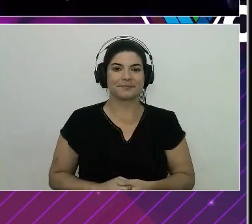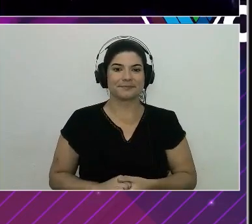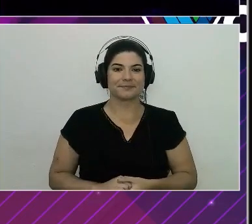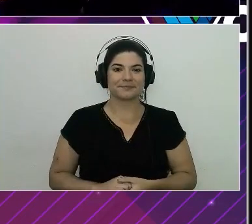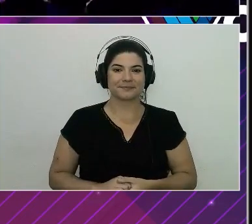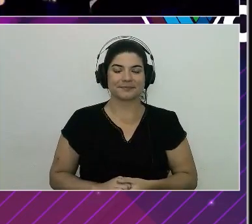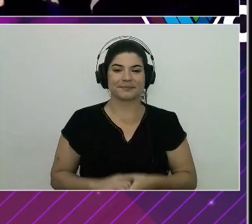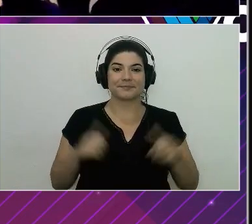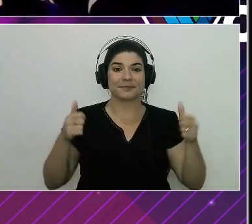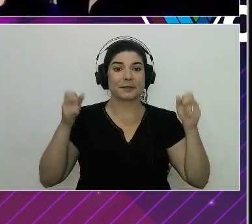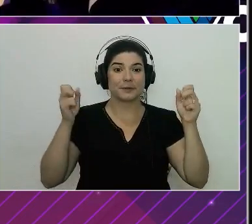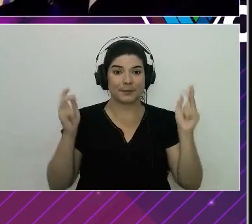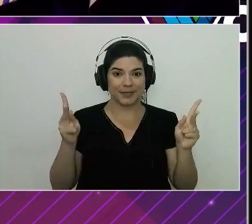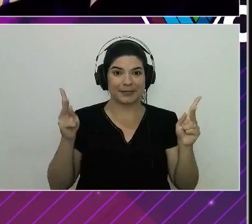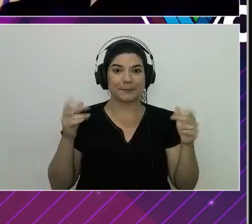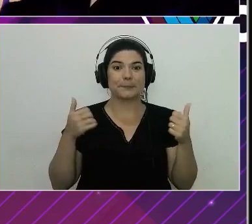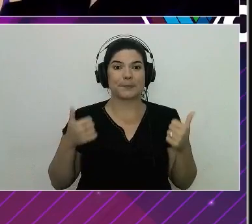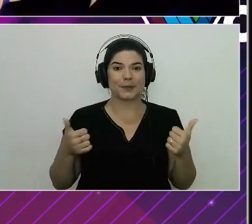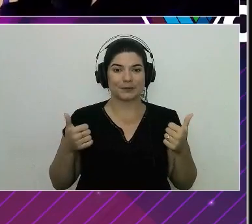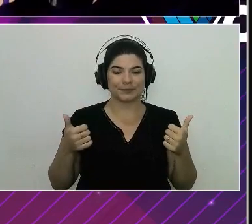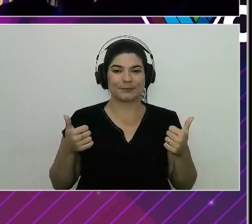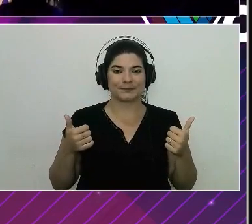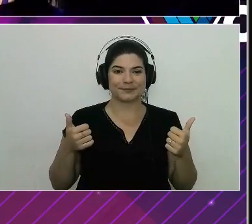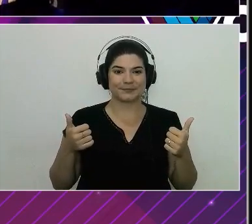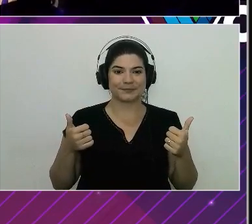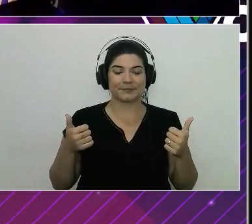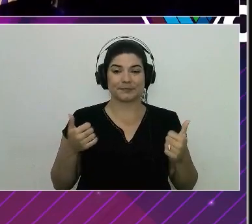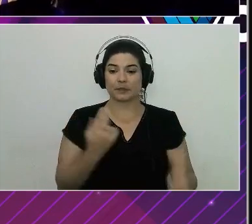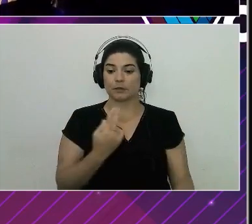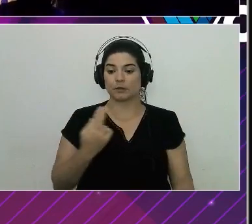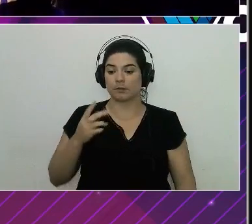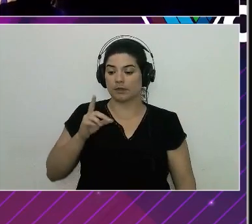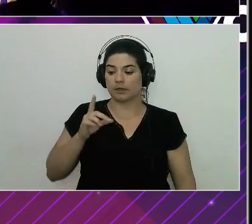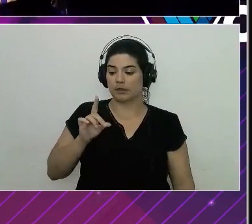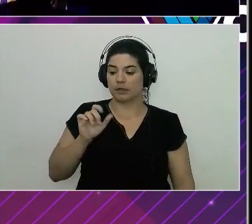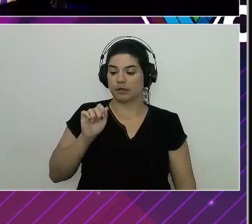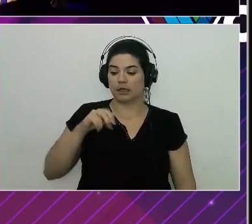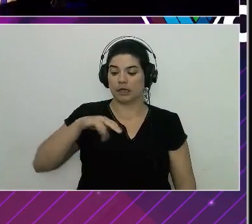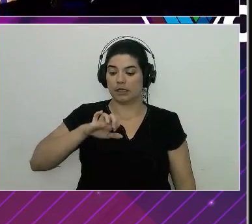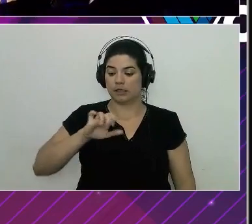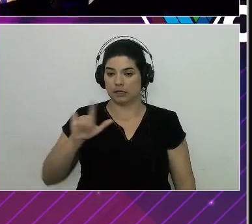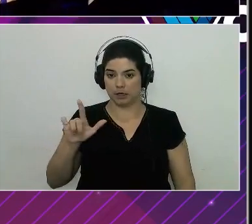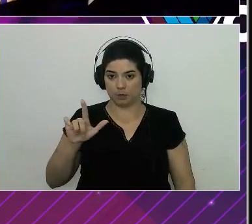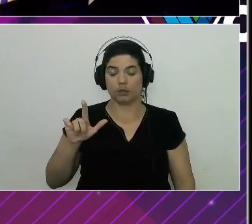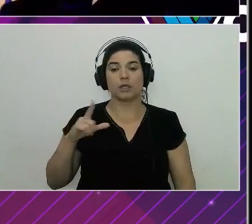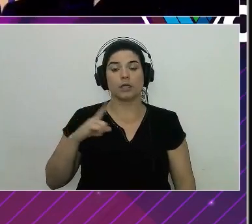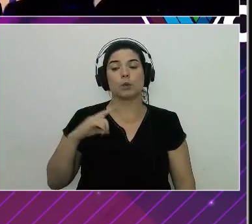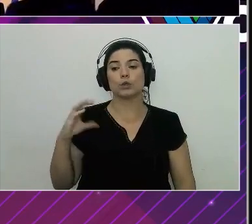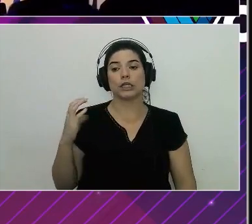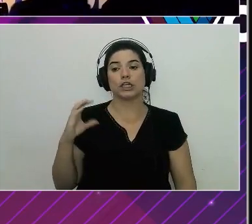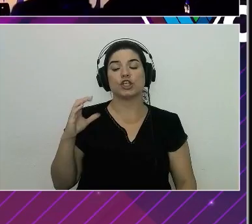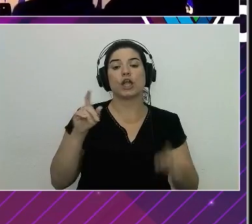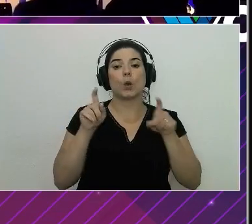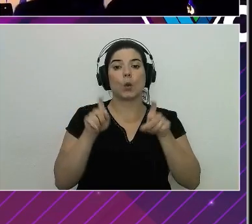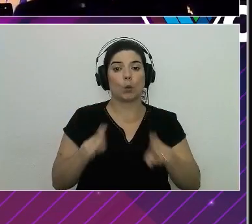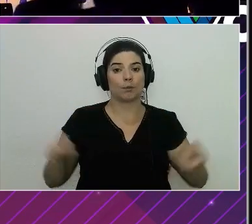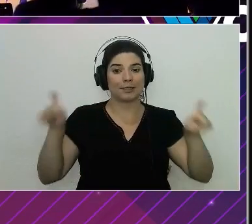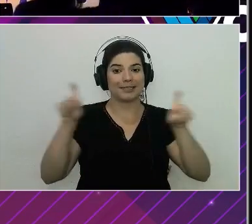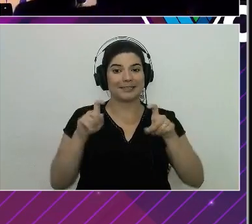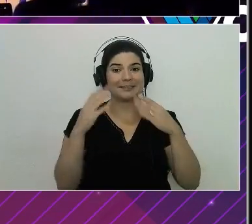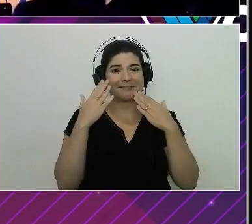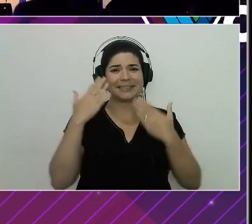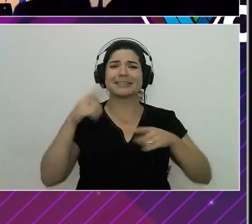Ok, pronto. Então, eu sou o Daniel, eu sou cientista da computação, como vocês podem ver, também atrapalhado a